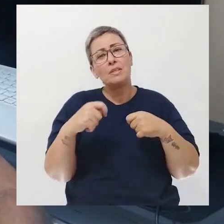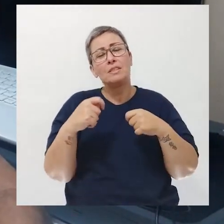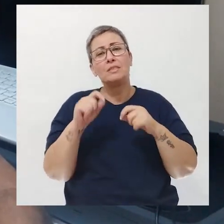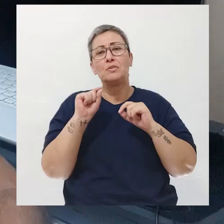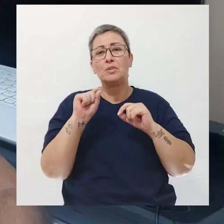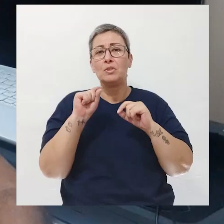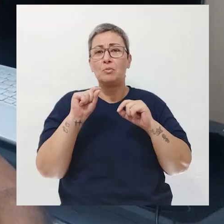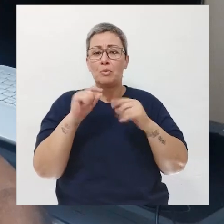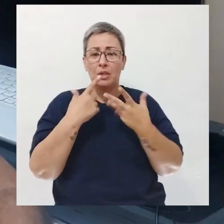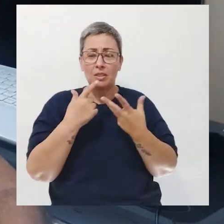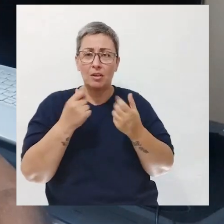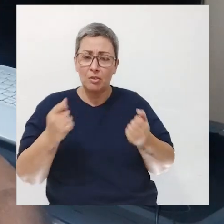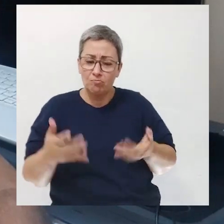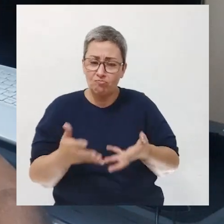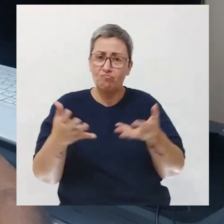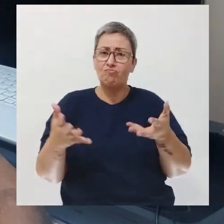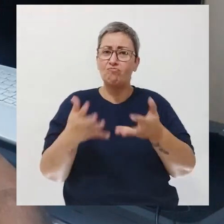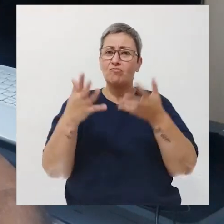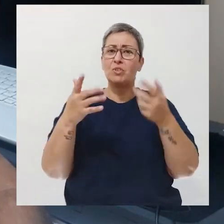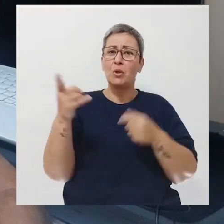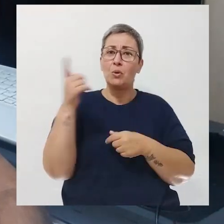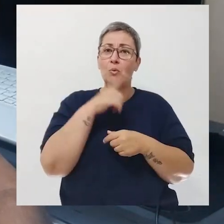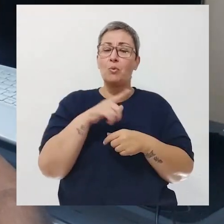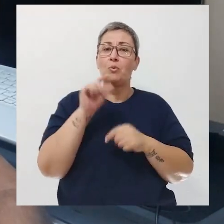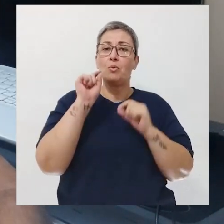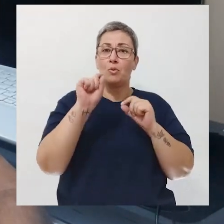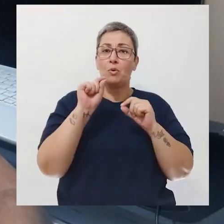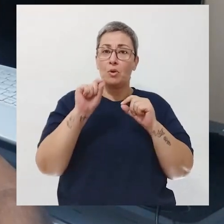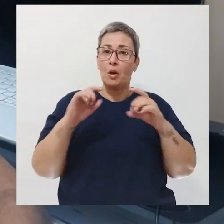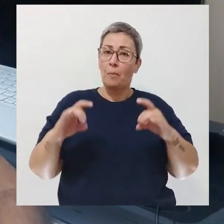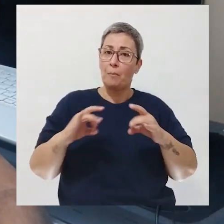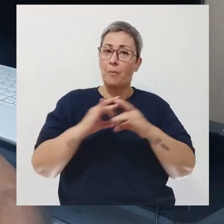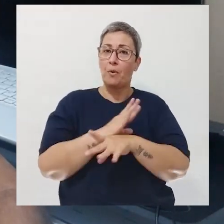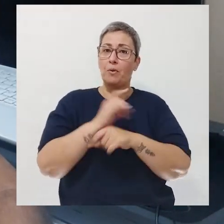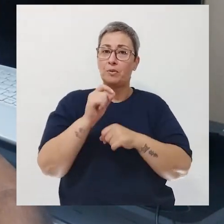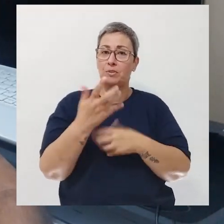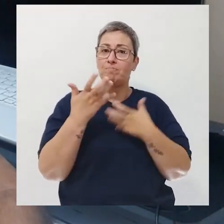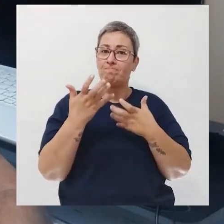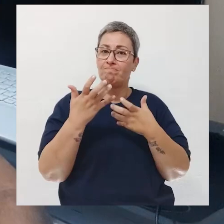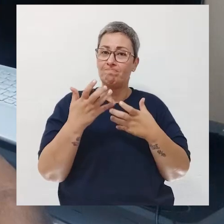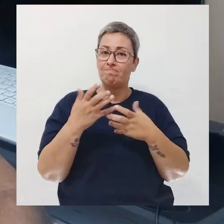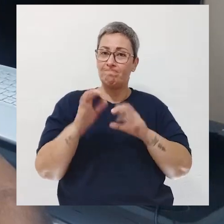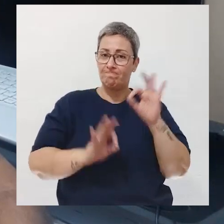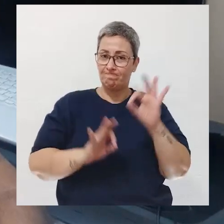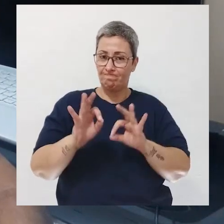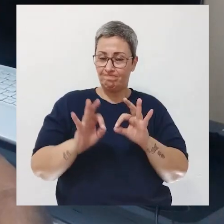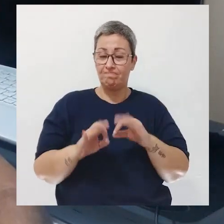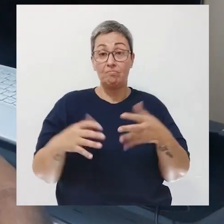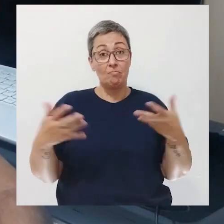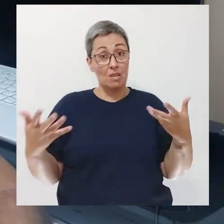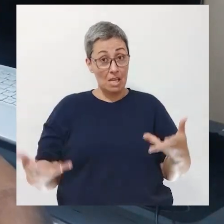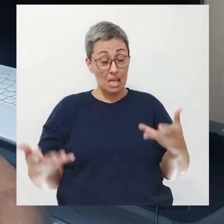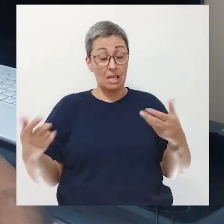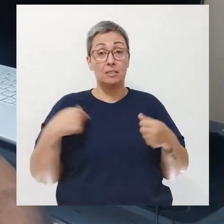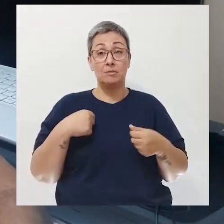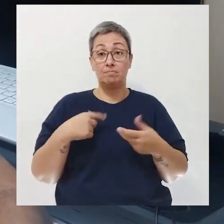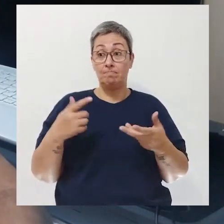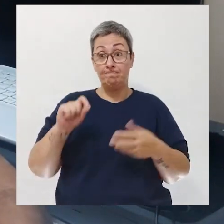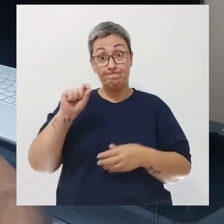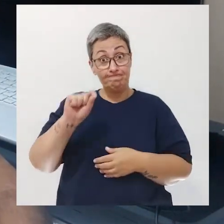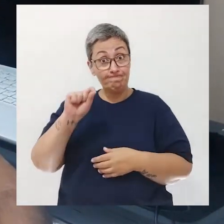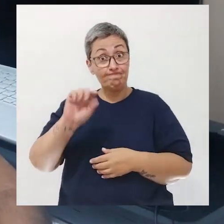gente colocava aquilo que nós precisávamos alimentar para que a gente conseguisse concluir os nossos